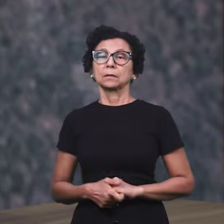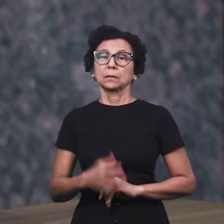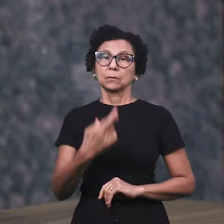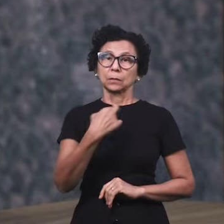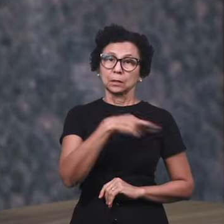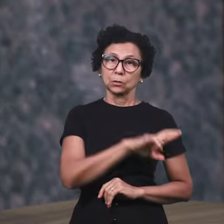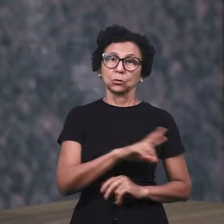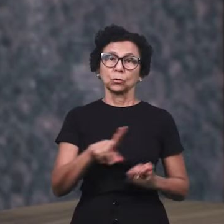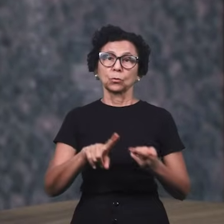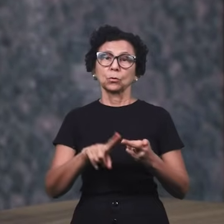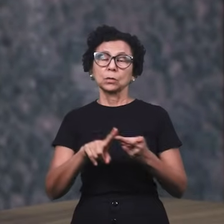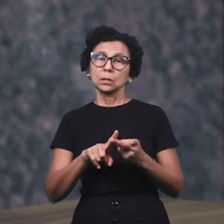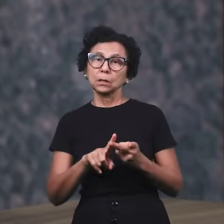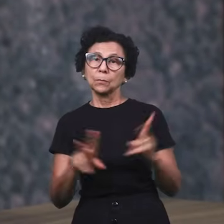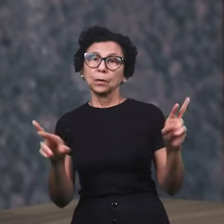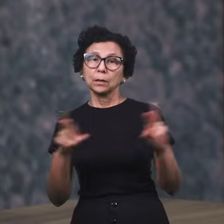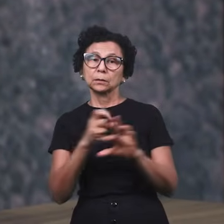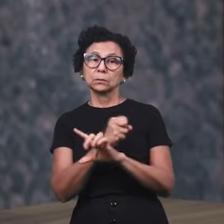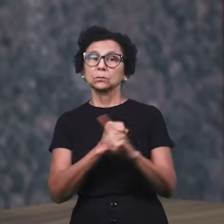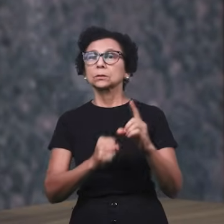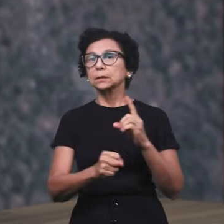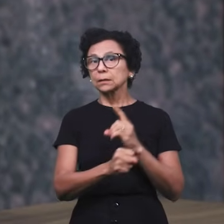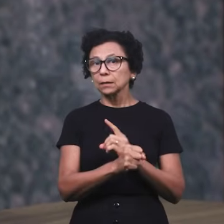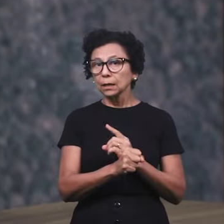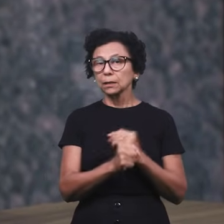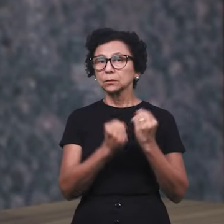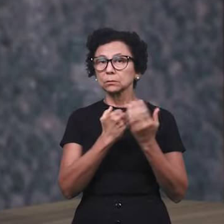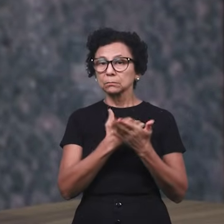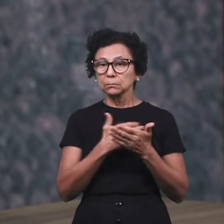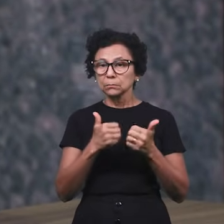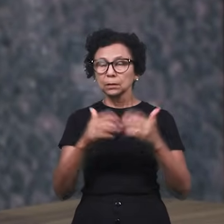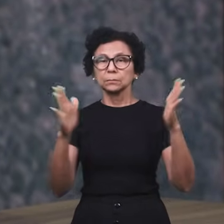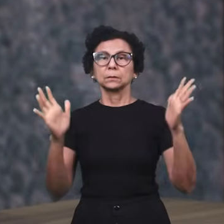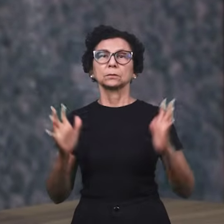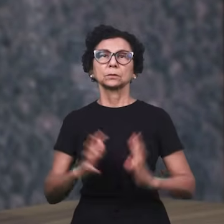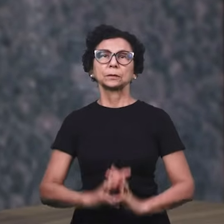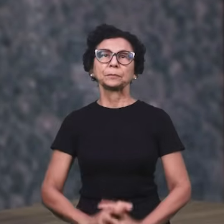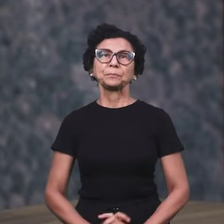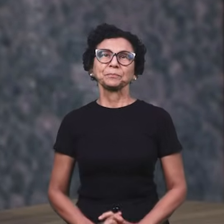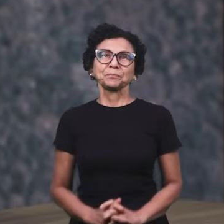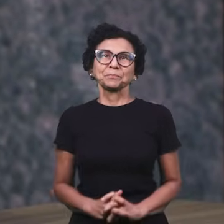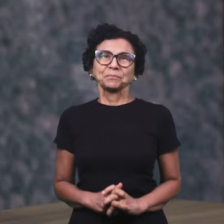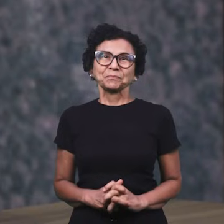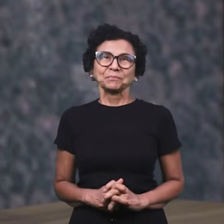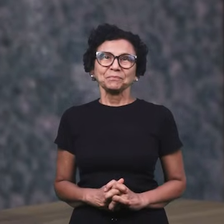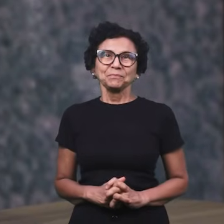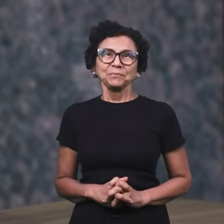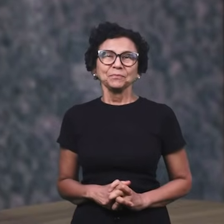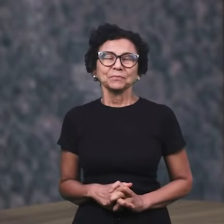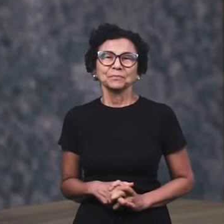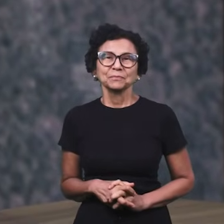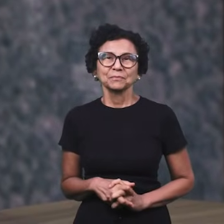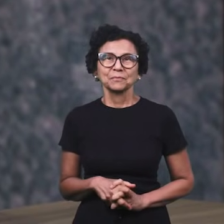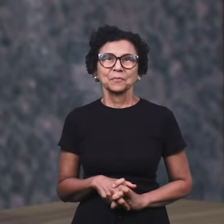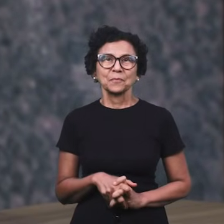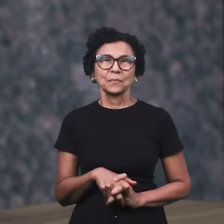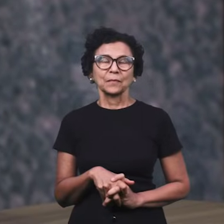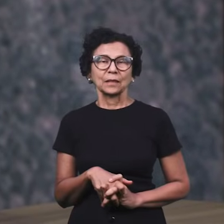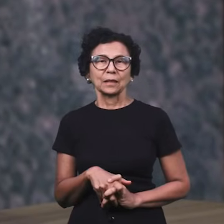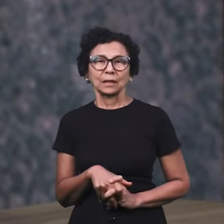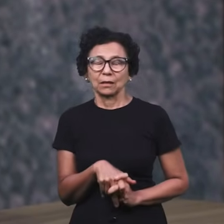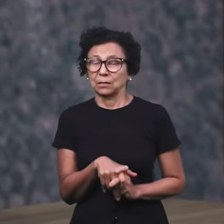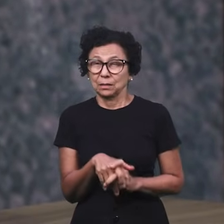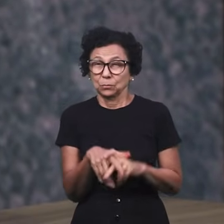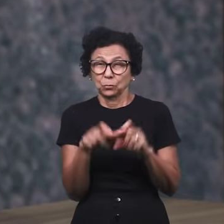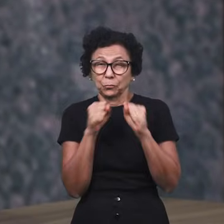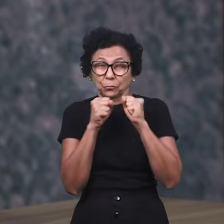sociedade. E eles vão ter, é curioso porque como essa região é muito fria, né, muito fria, o geógrafo fala que o clima é temperado, para